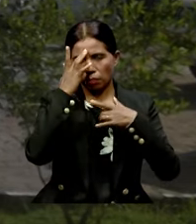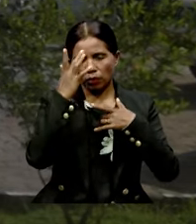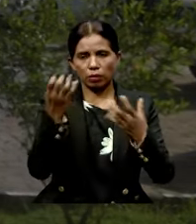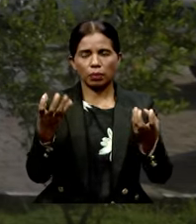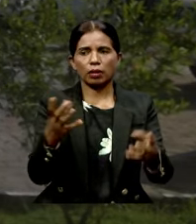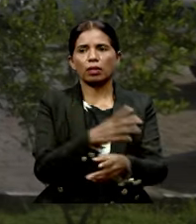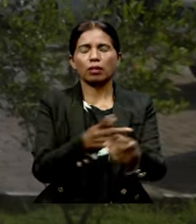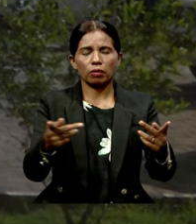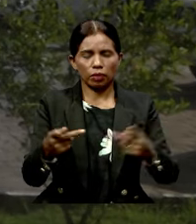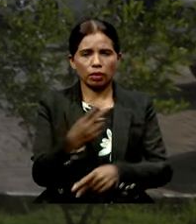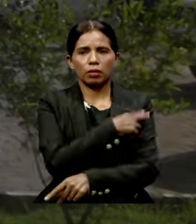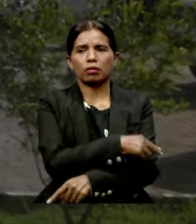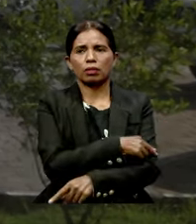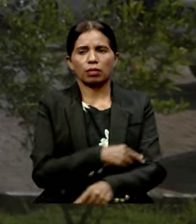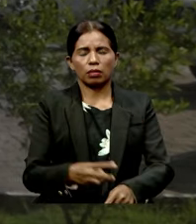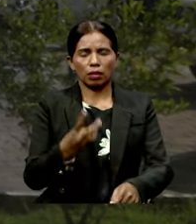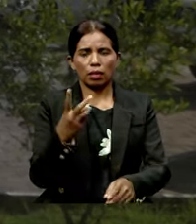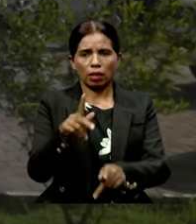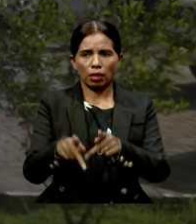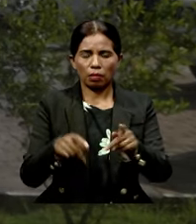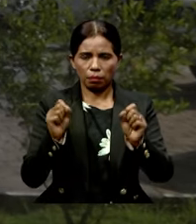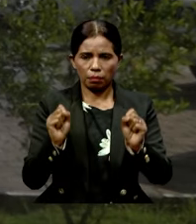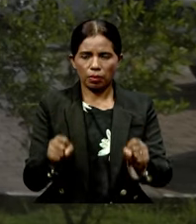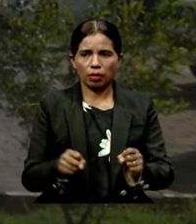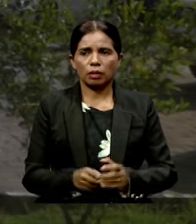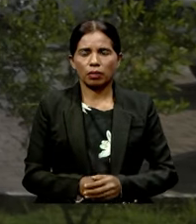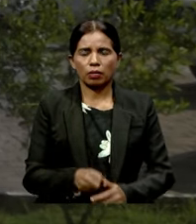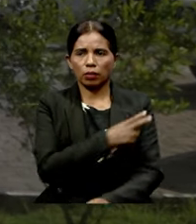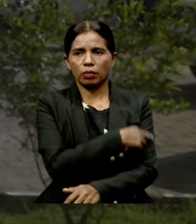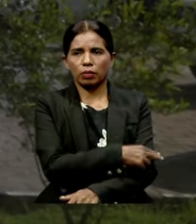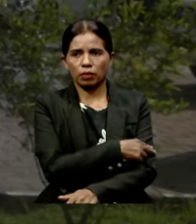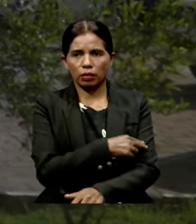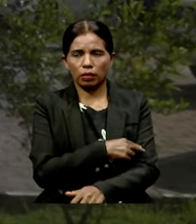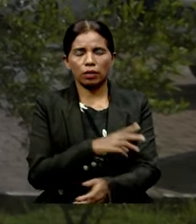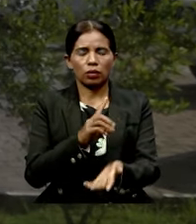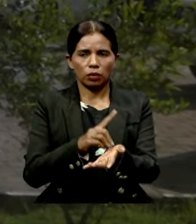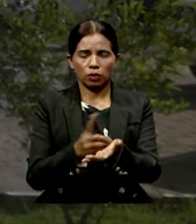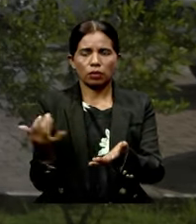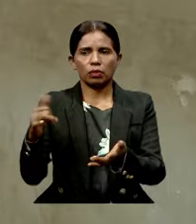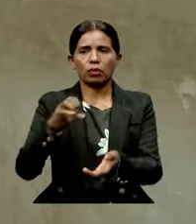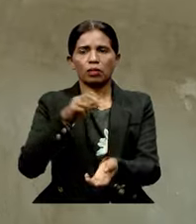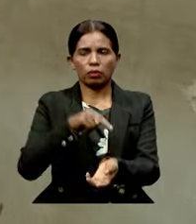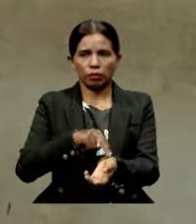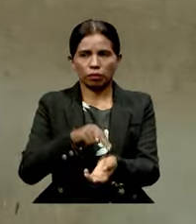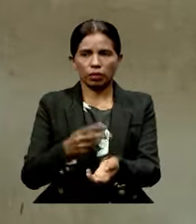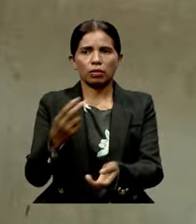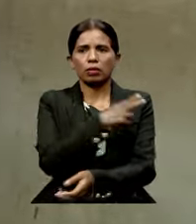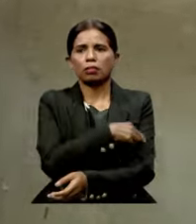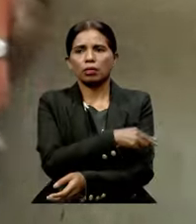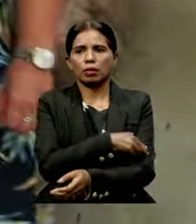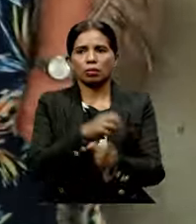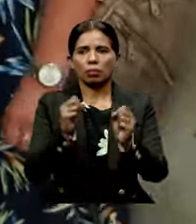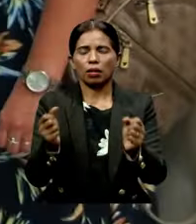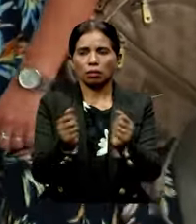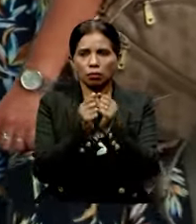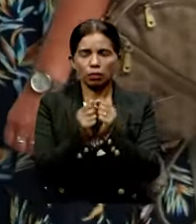é bem hospital então complicado e tom para tu belo para o hospital doutor Sira no enfermeiro Sira hospital belo acompanha